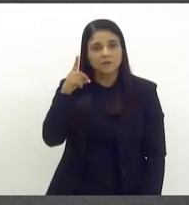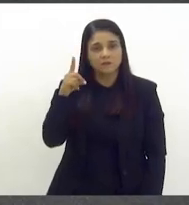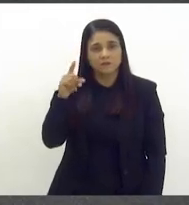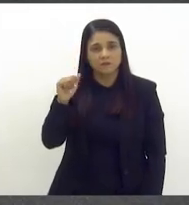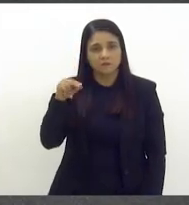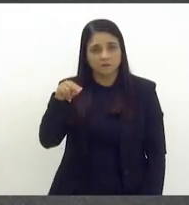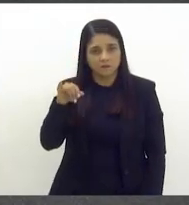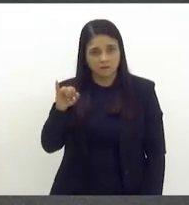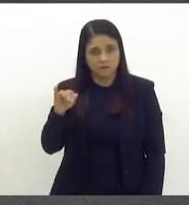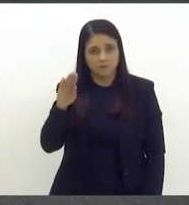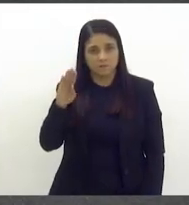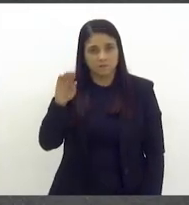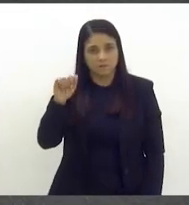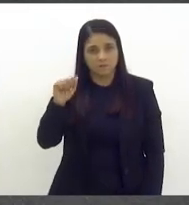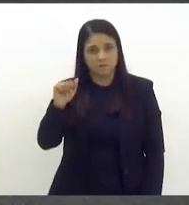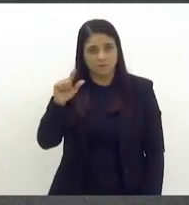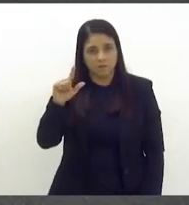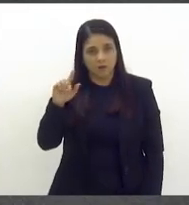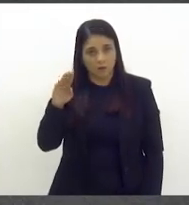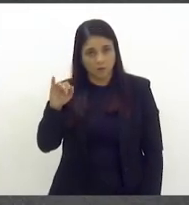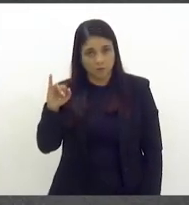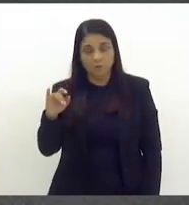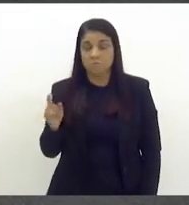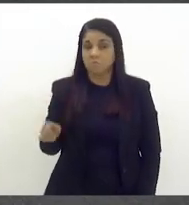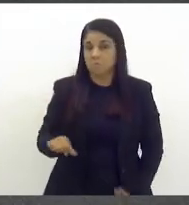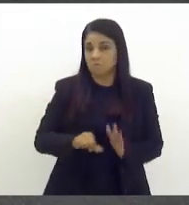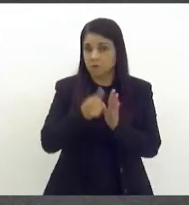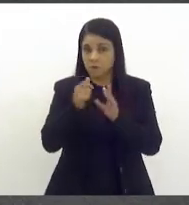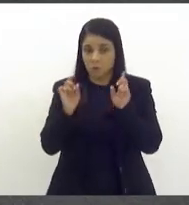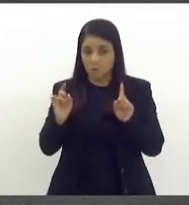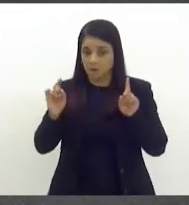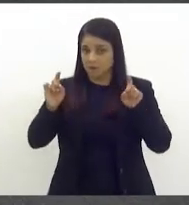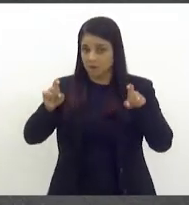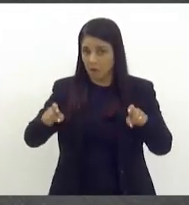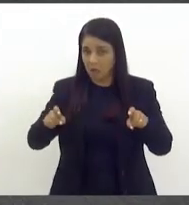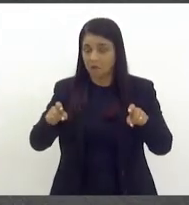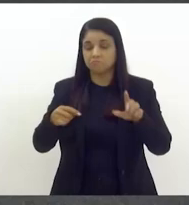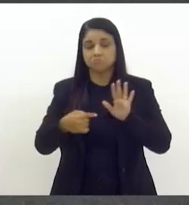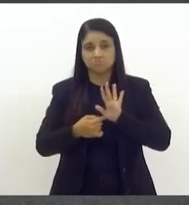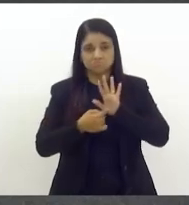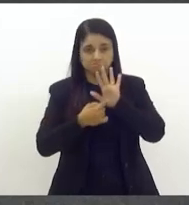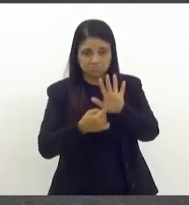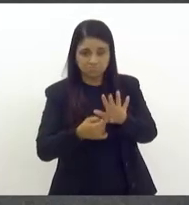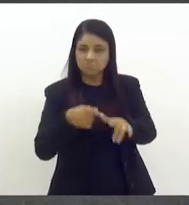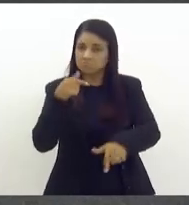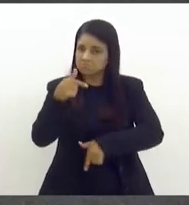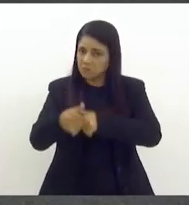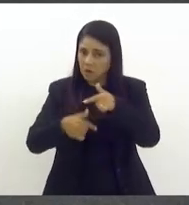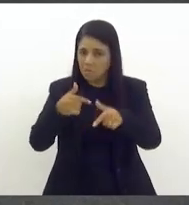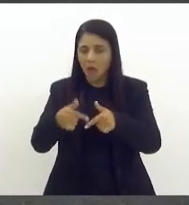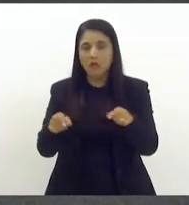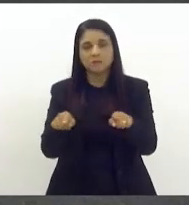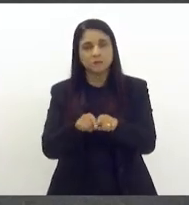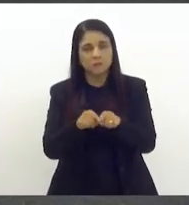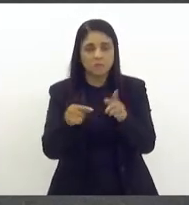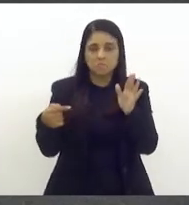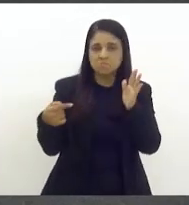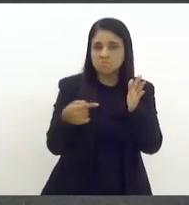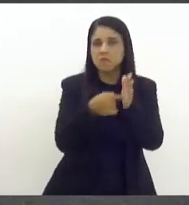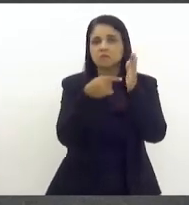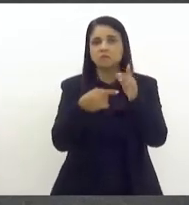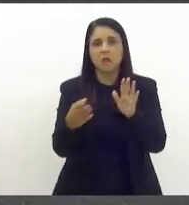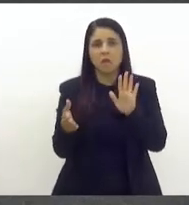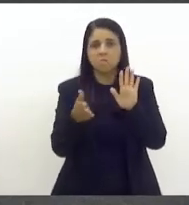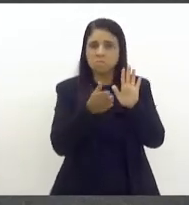de primeiro mandato que tá mostrando ao que veio não só na área de denunciar mas na área de propor que é muito importante